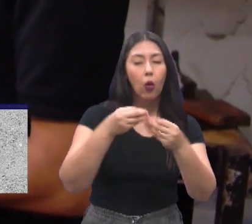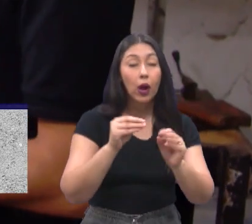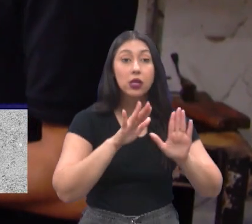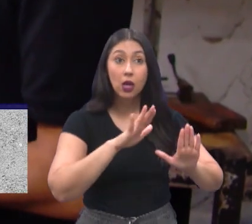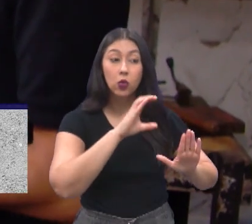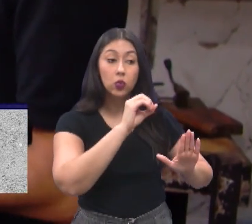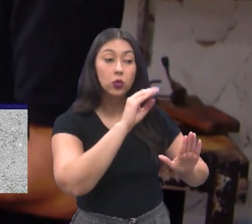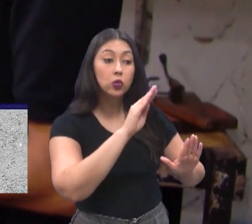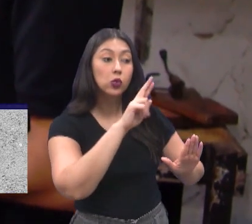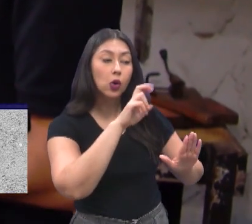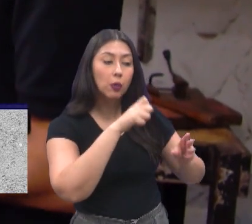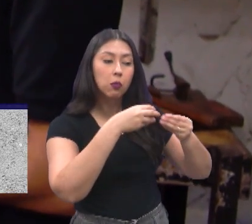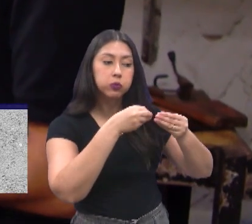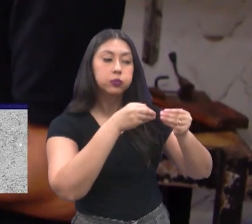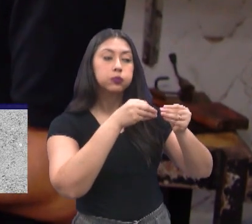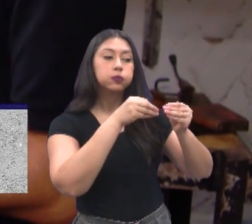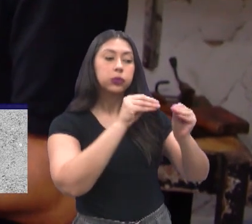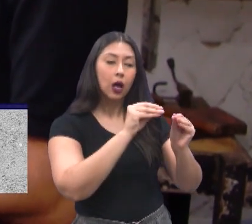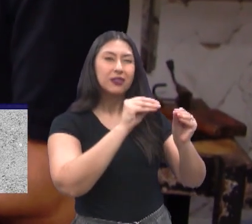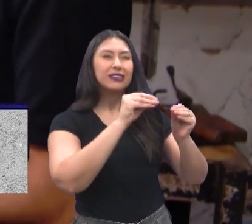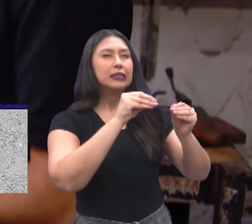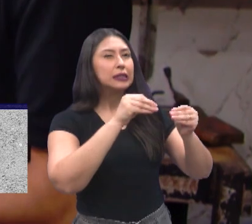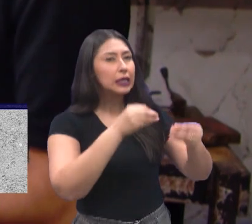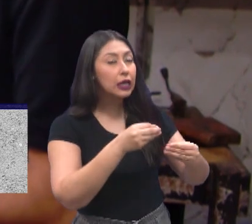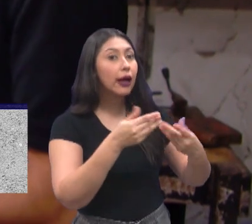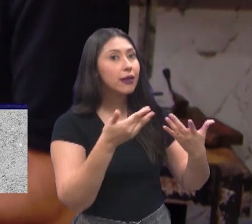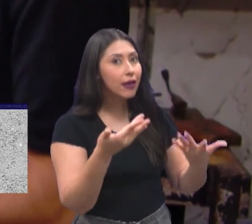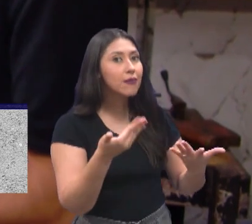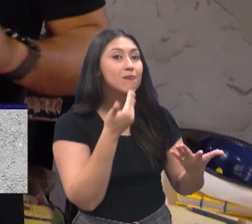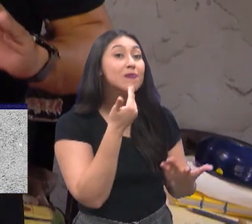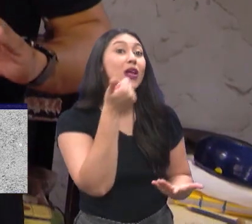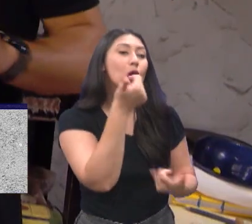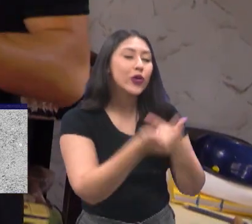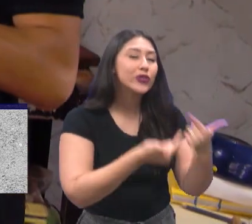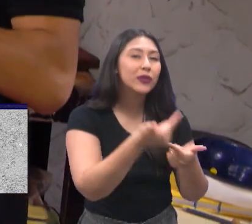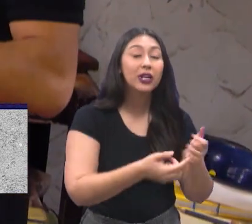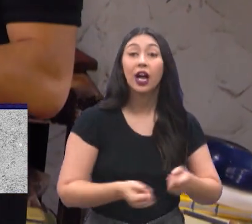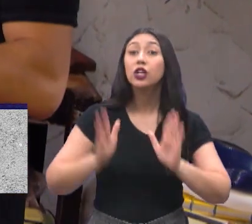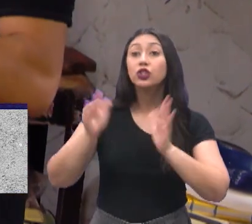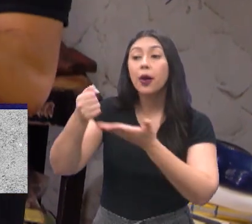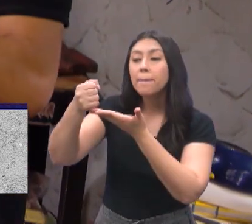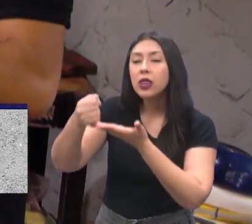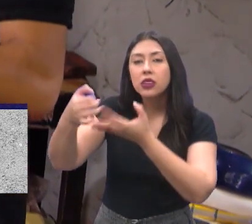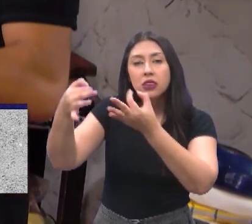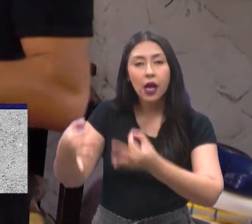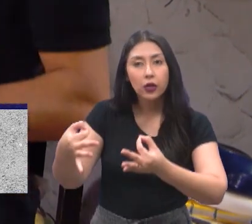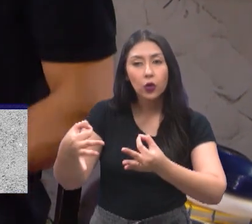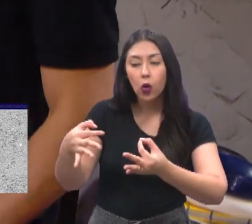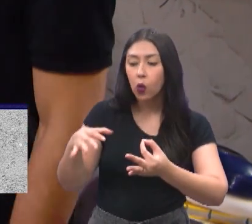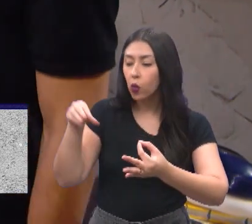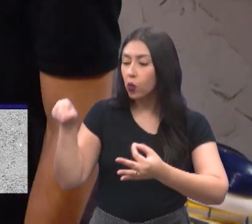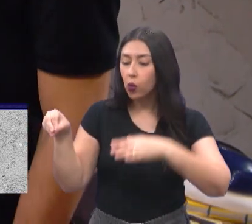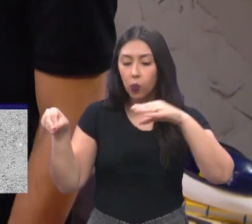uma certa dureza nela, né? E aí ela fica boa para ser trabalhada. Tudo pesado, prata e cobre. Qual